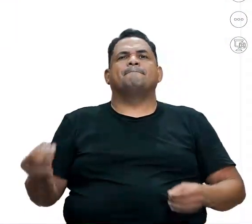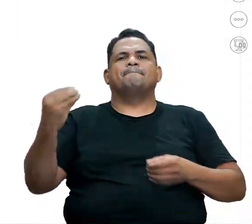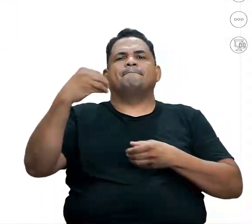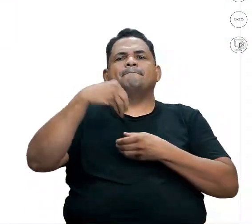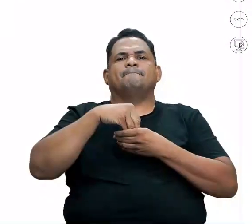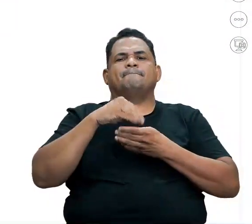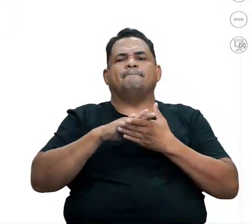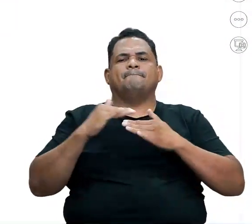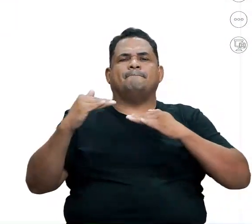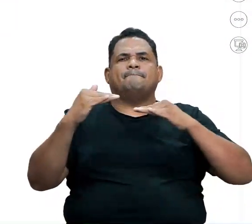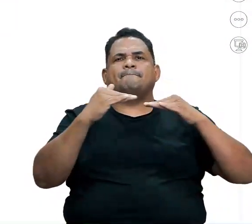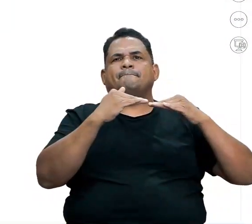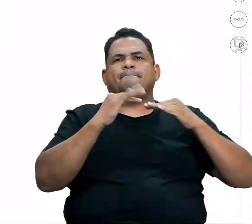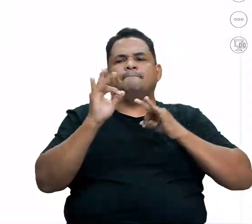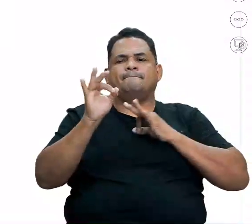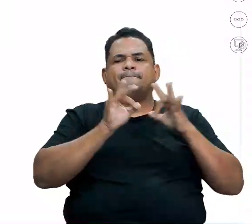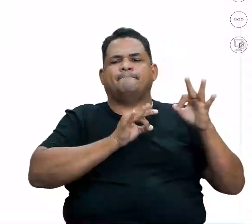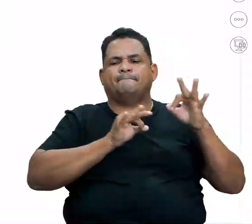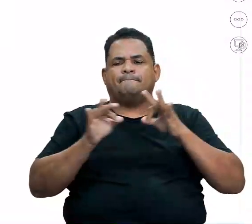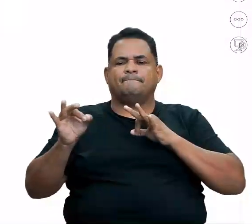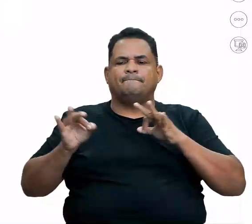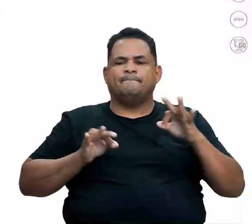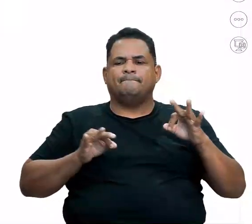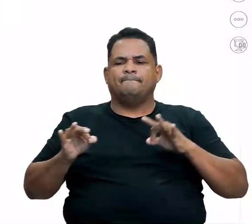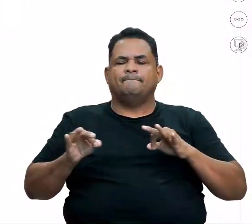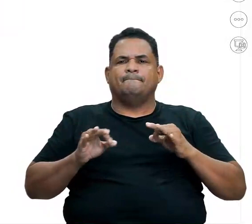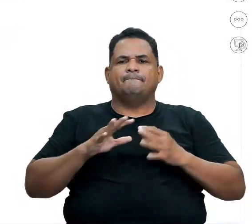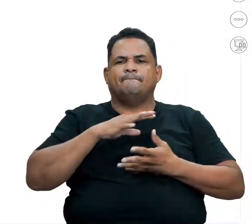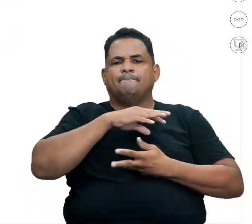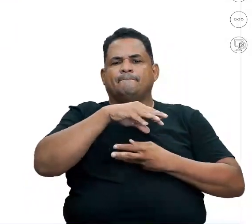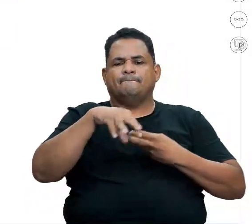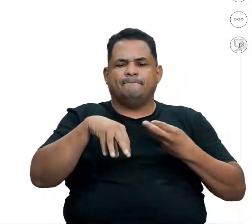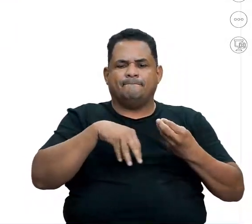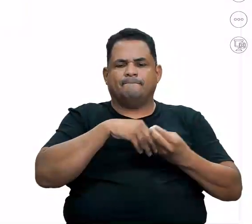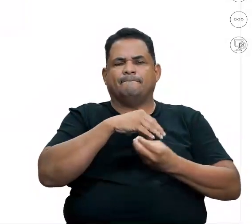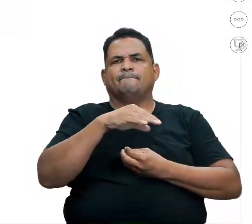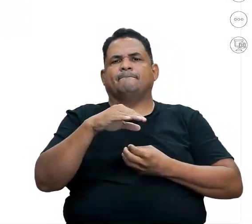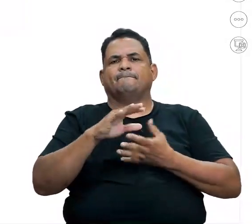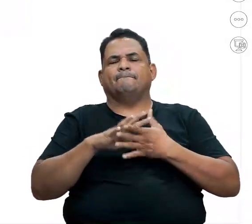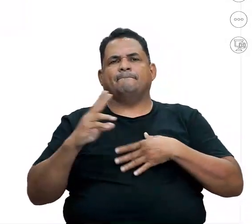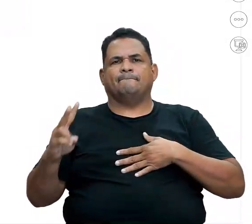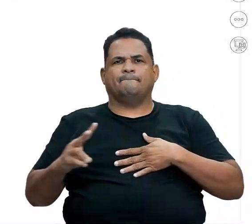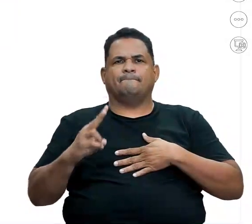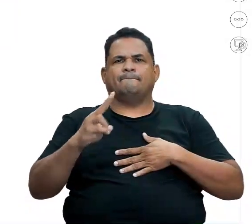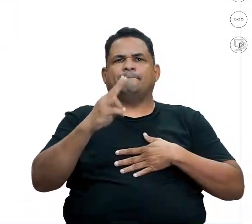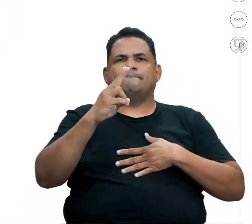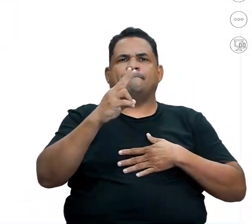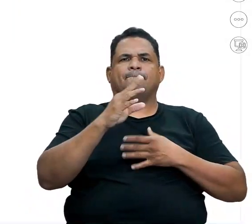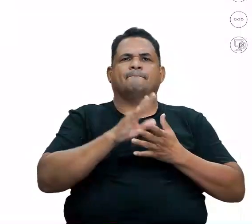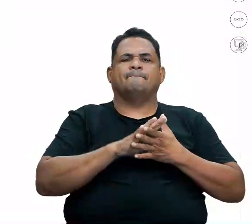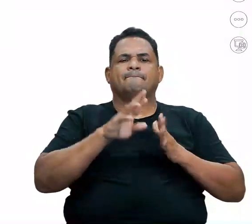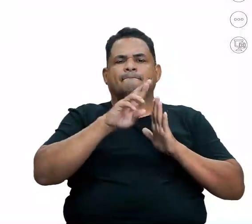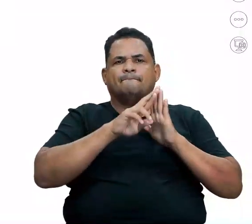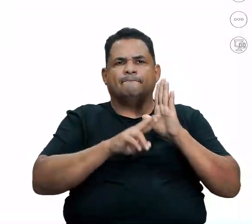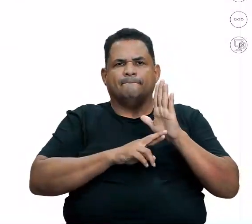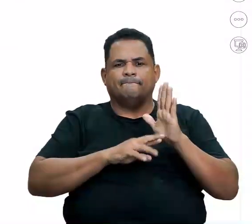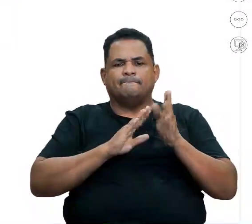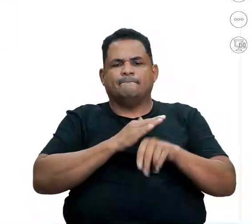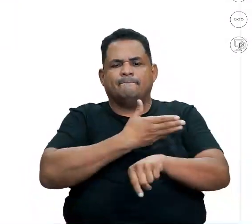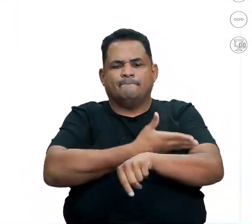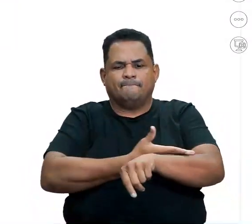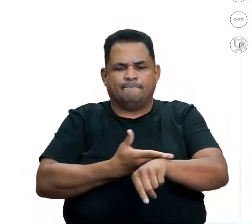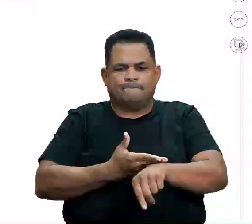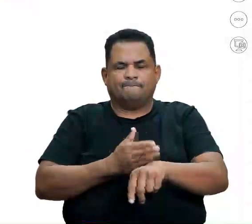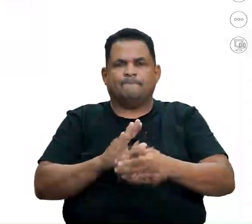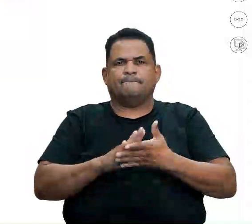padrões, uma organização aí que envolve a valores, que envolve regras, que envolve costumes,